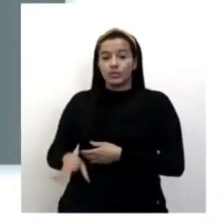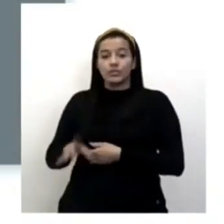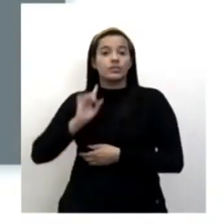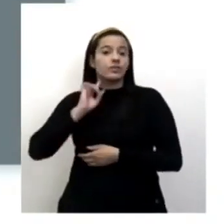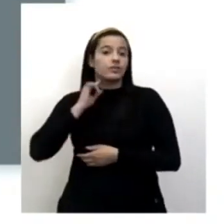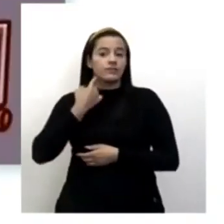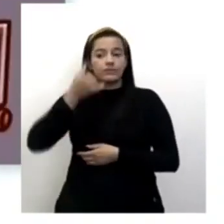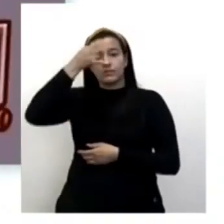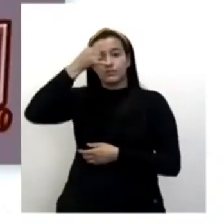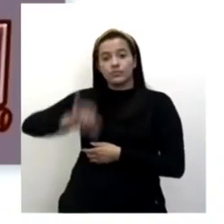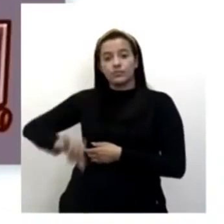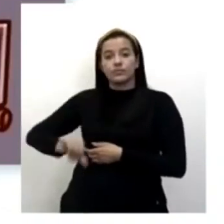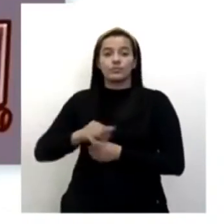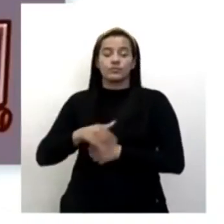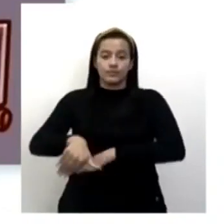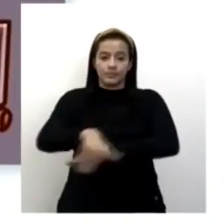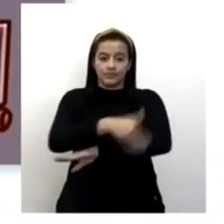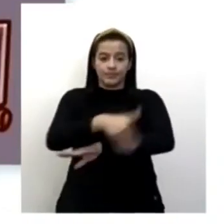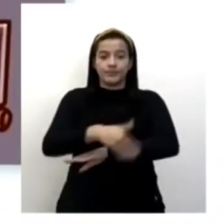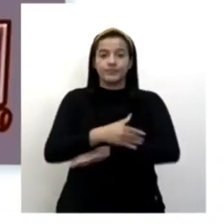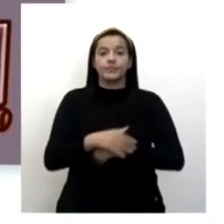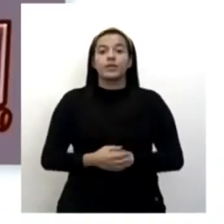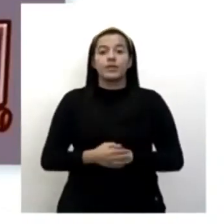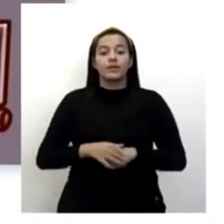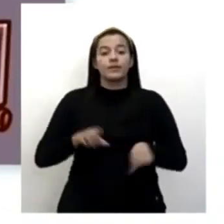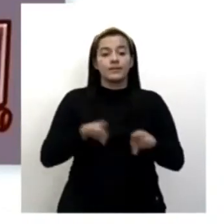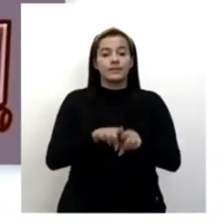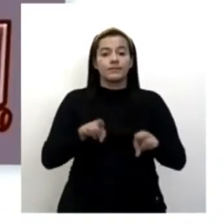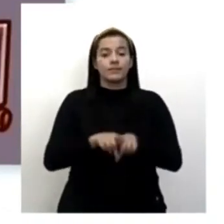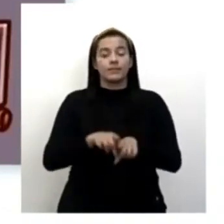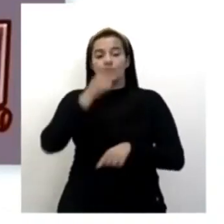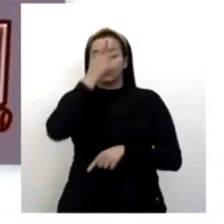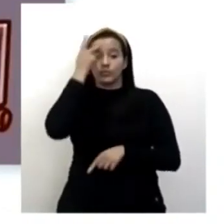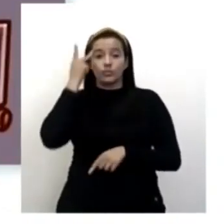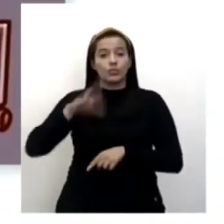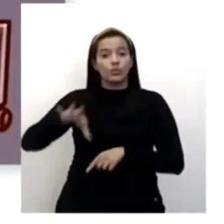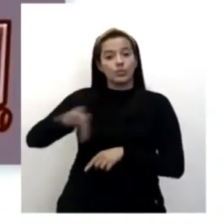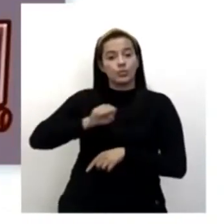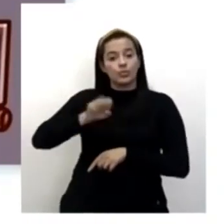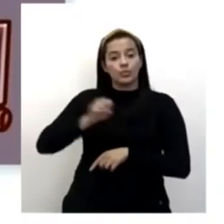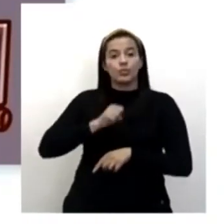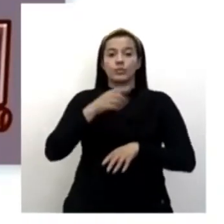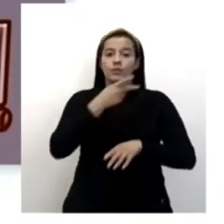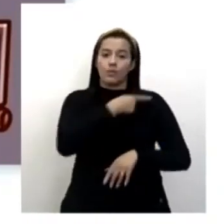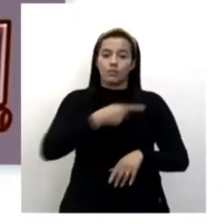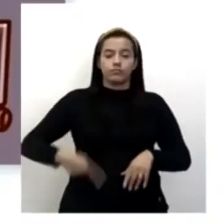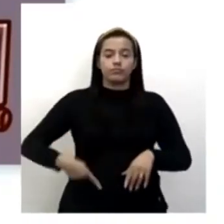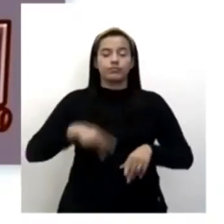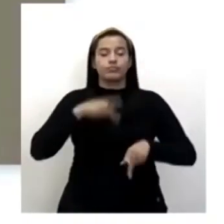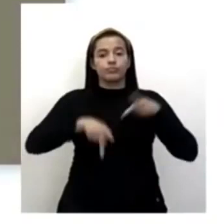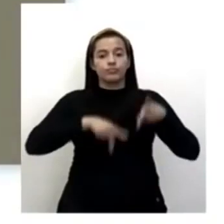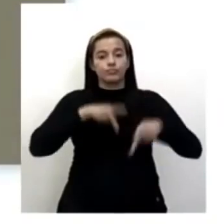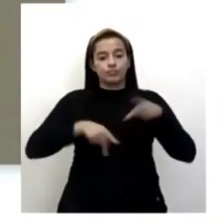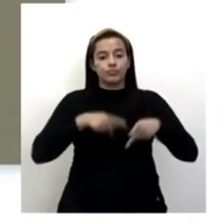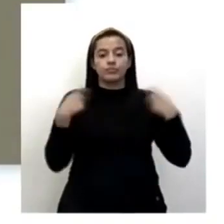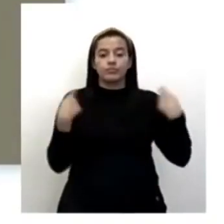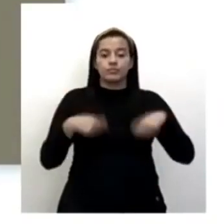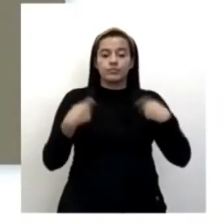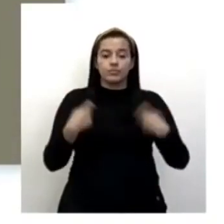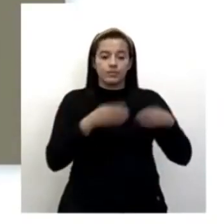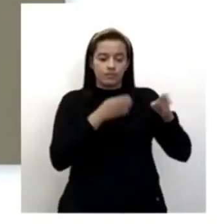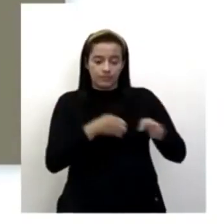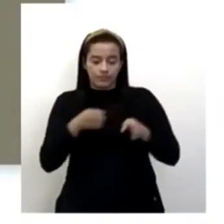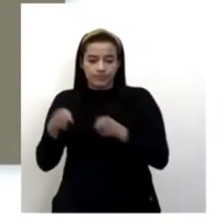as ruas. O lixo produzido pelo consumidor é coletado pelo poder público, que deve zelar pela separação